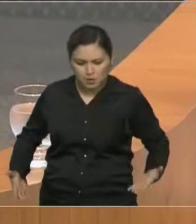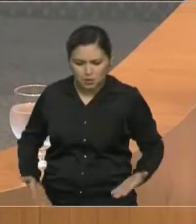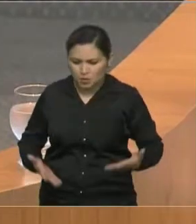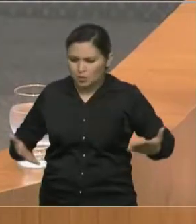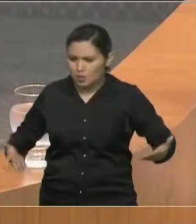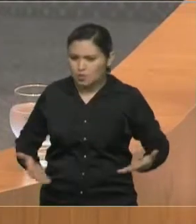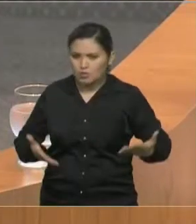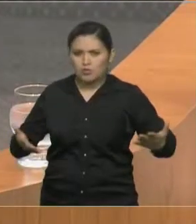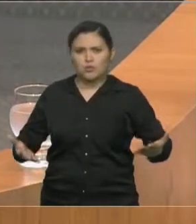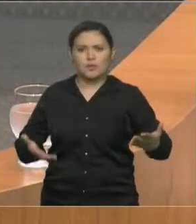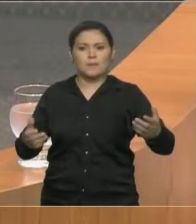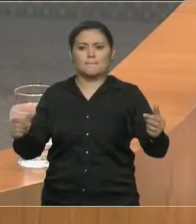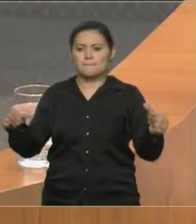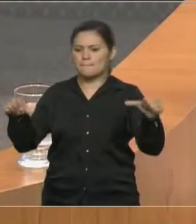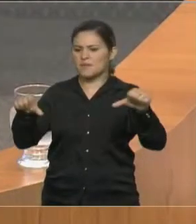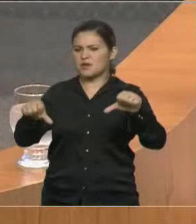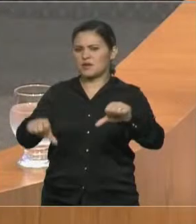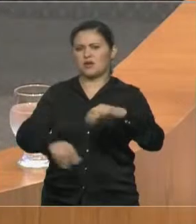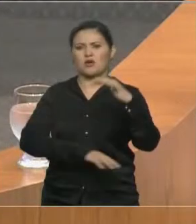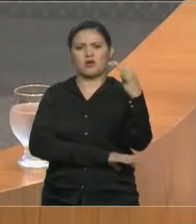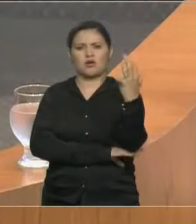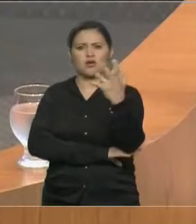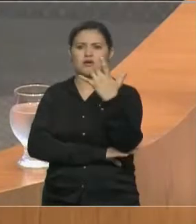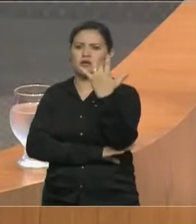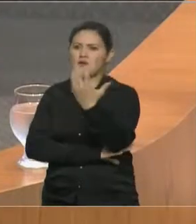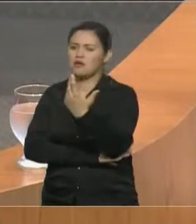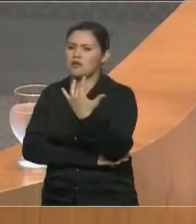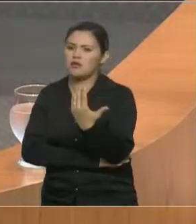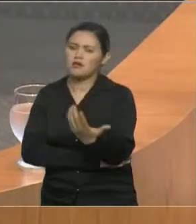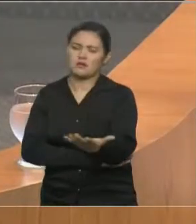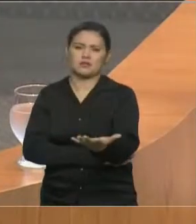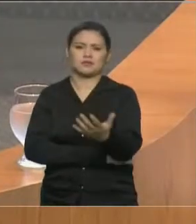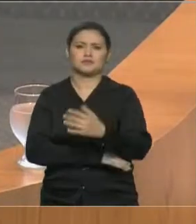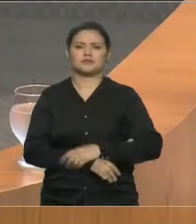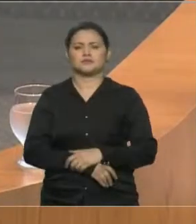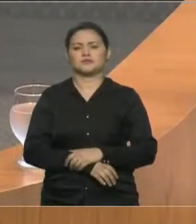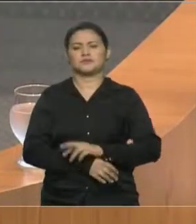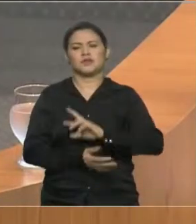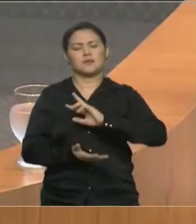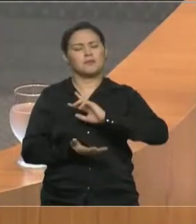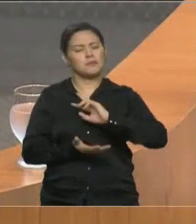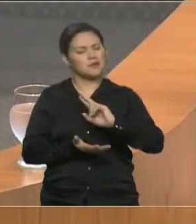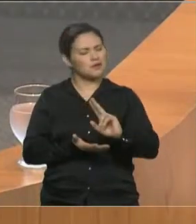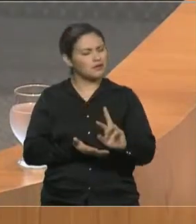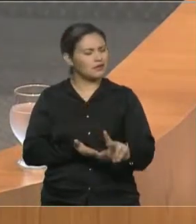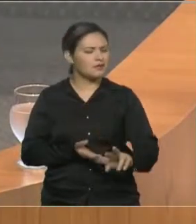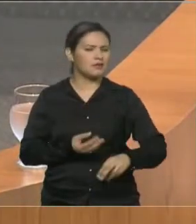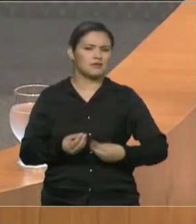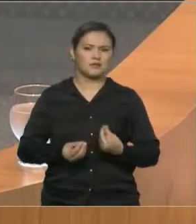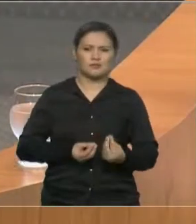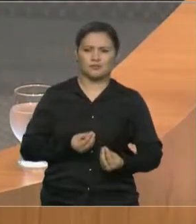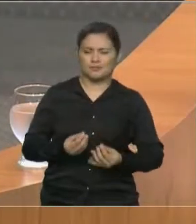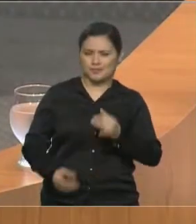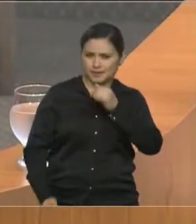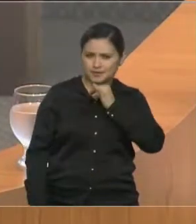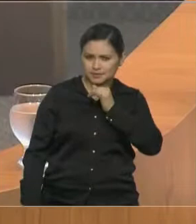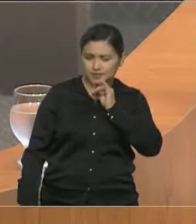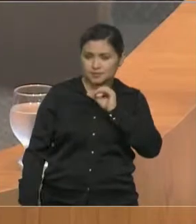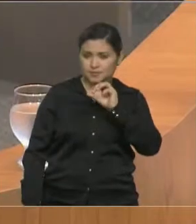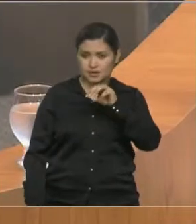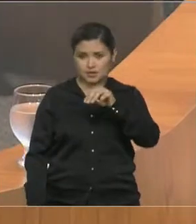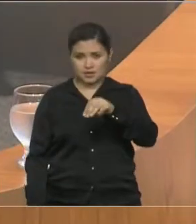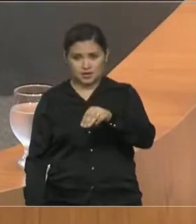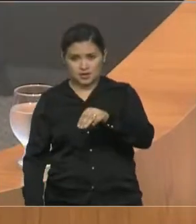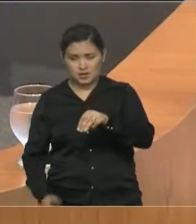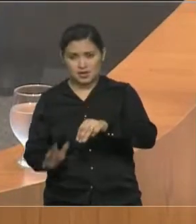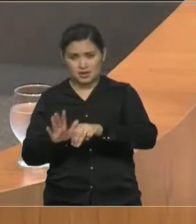quanto agora estão acontecendo. E me refiro às mais diversas formas. Por exemplo, a medida provisória que foi